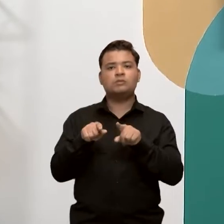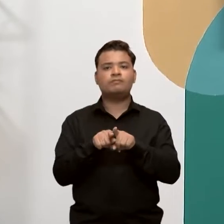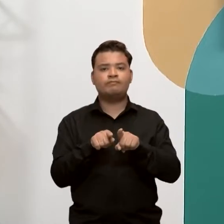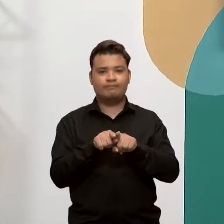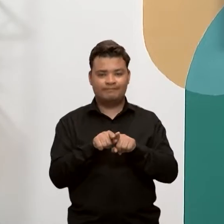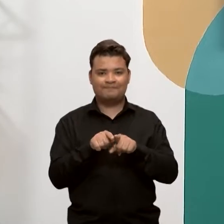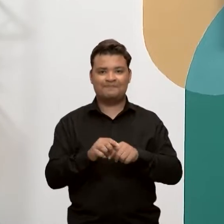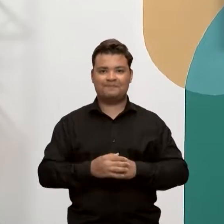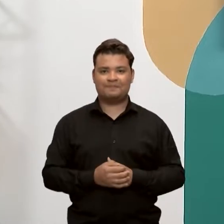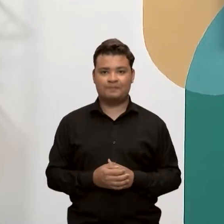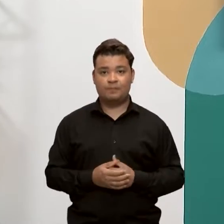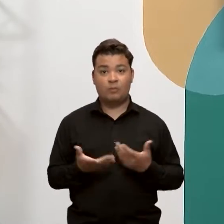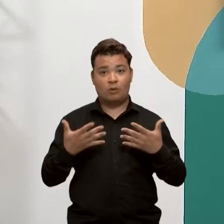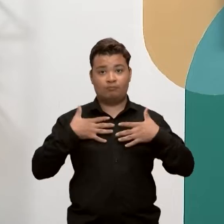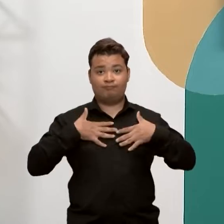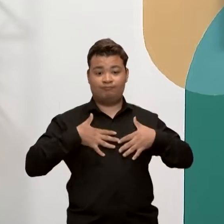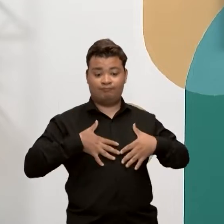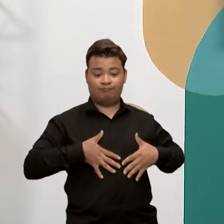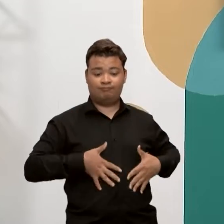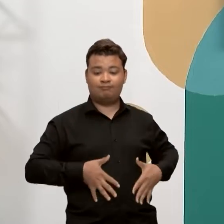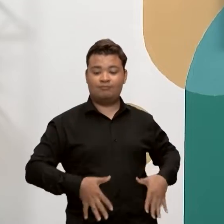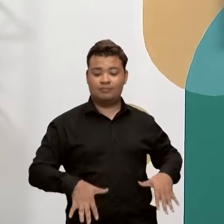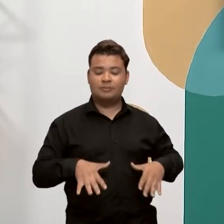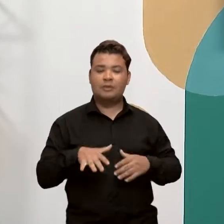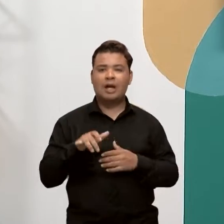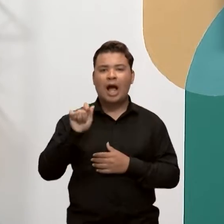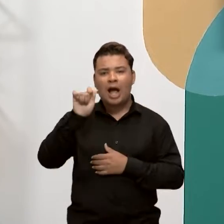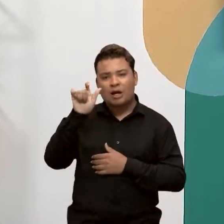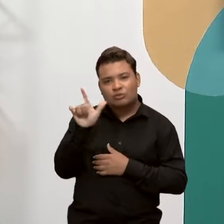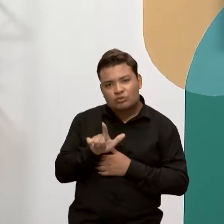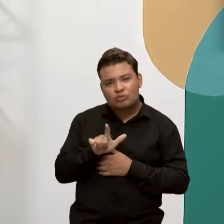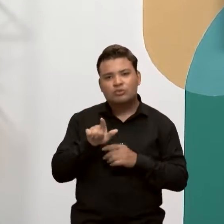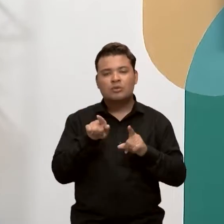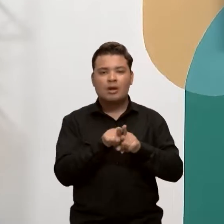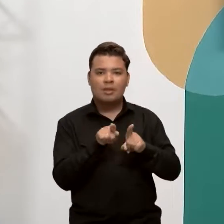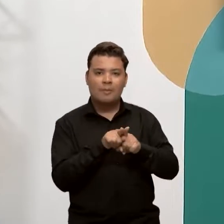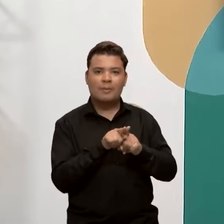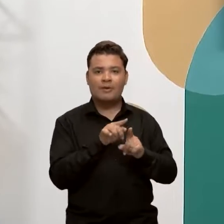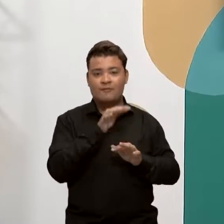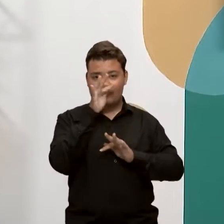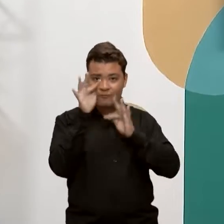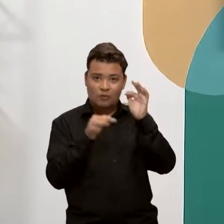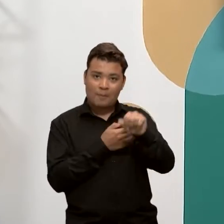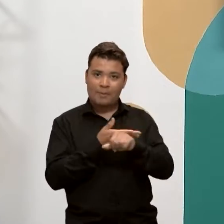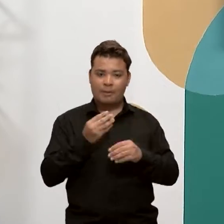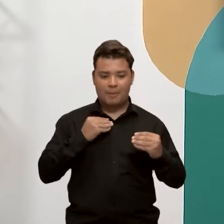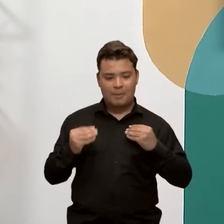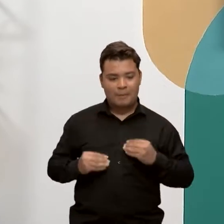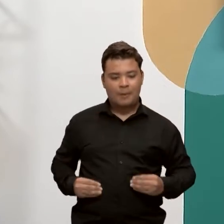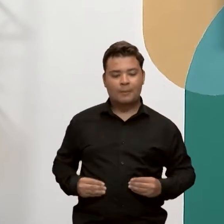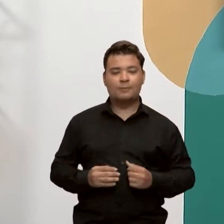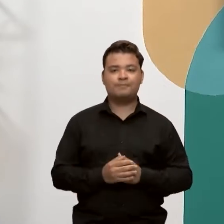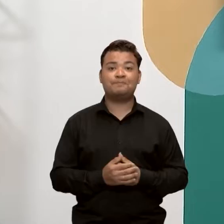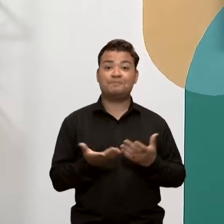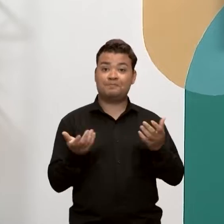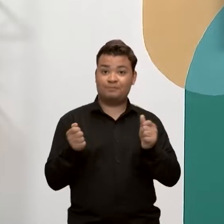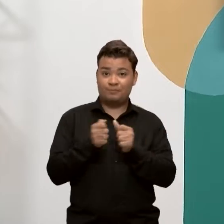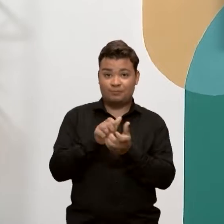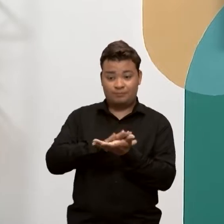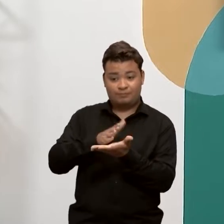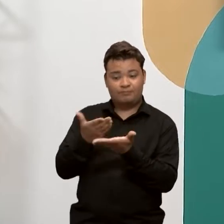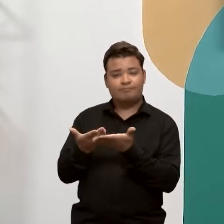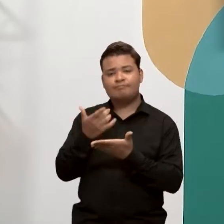hoje visto um vestido de tonalidade azul com flores brancas. Na minha companhia está o Diogo